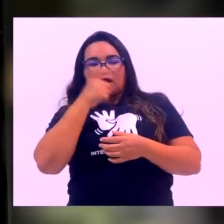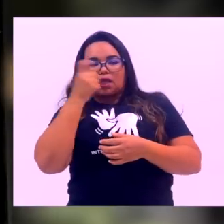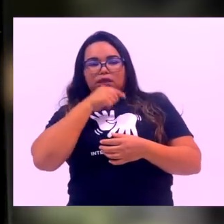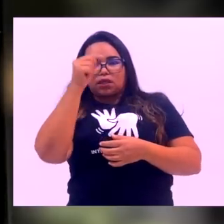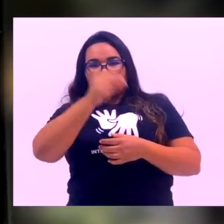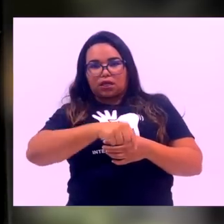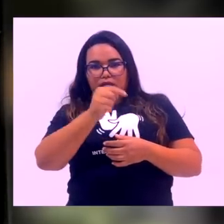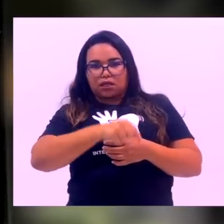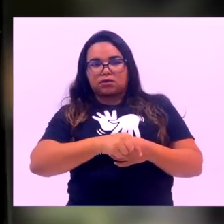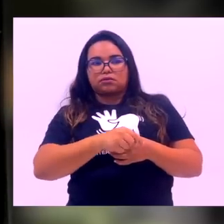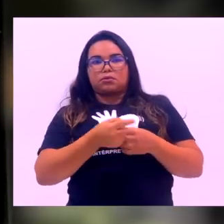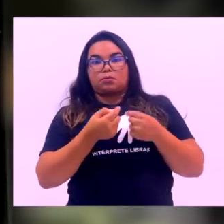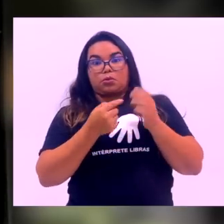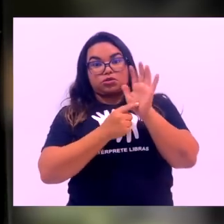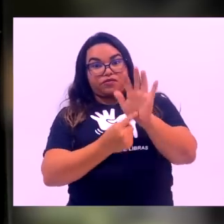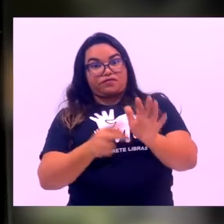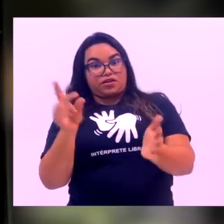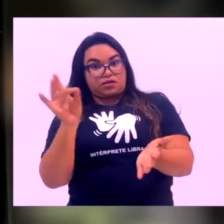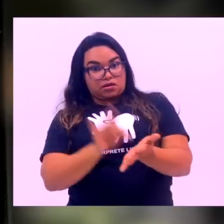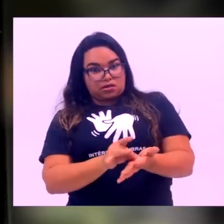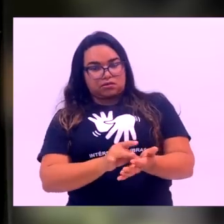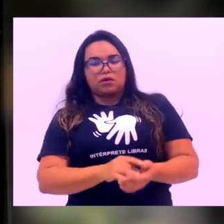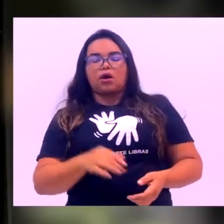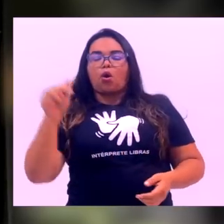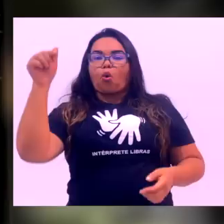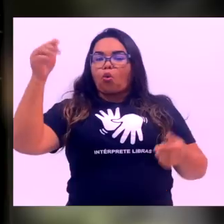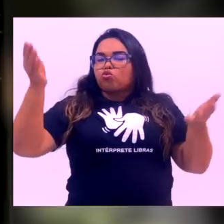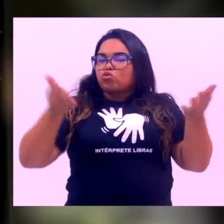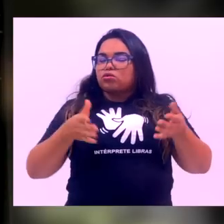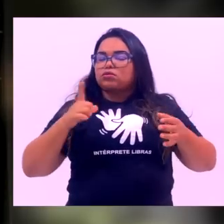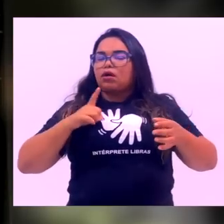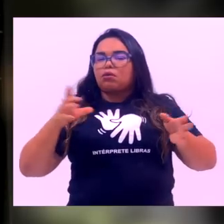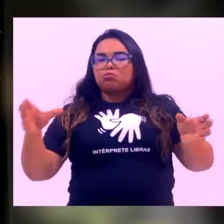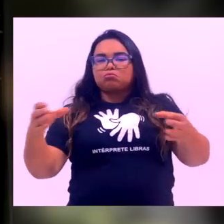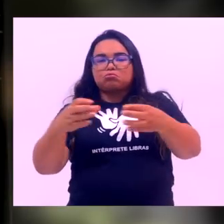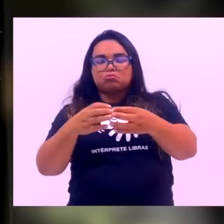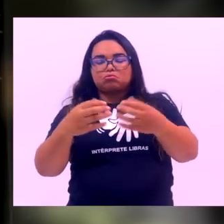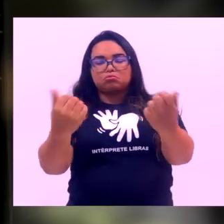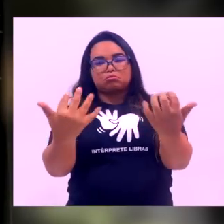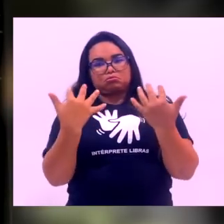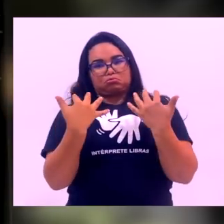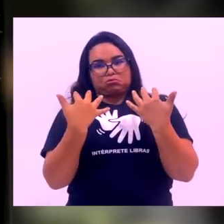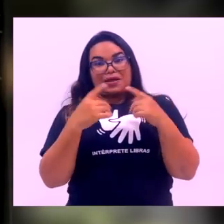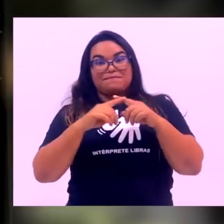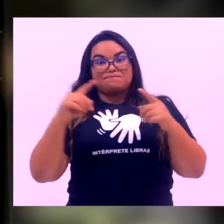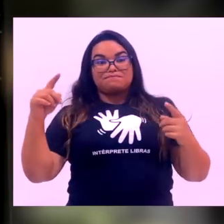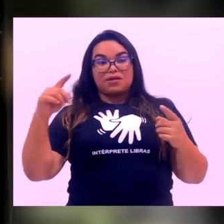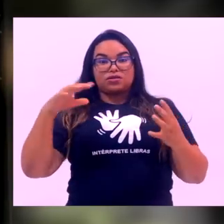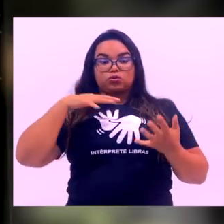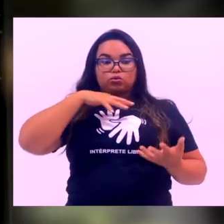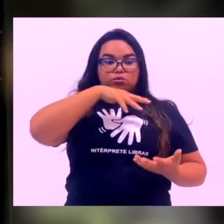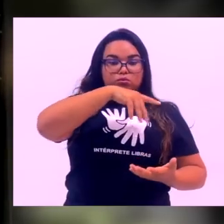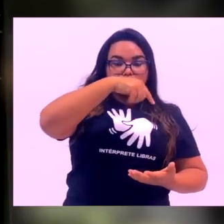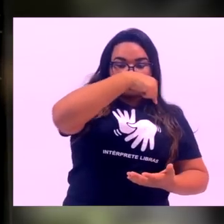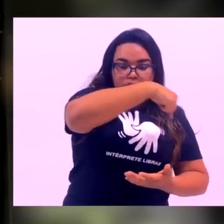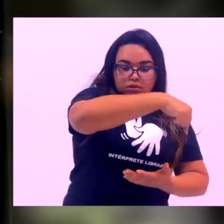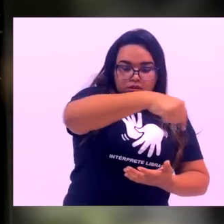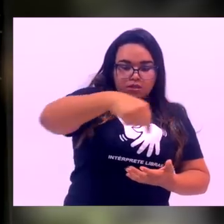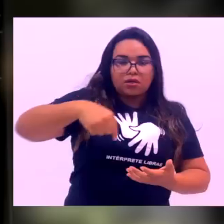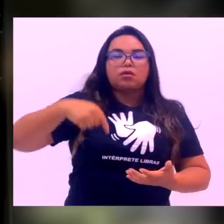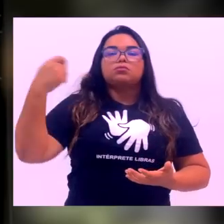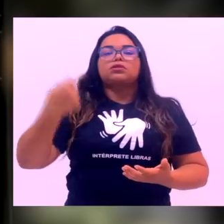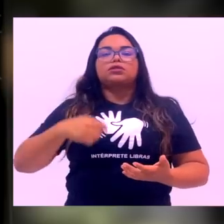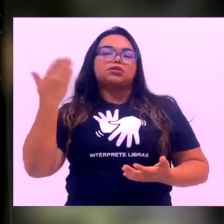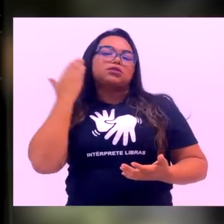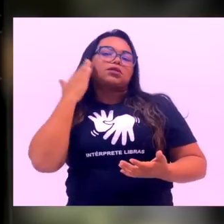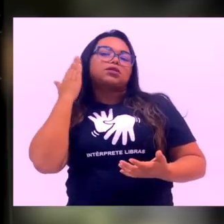um pequeno grupo hoje aqui à noite, mas o mundo inteiro precisa saber que engano é este. Eu lhe animo a